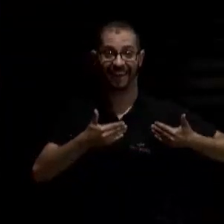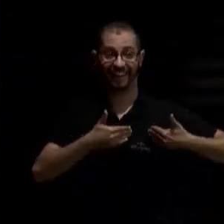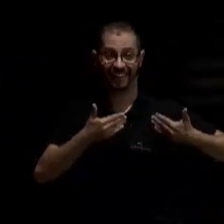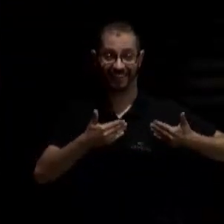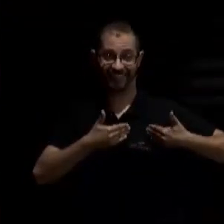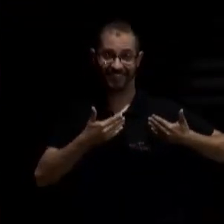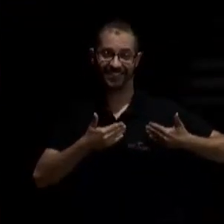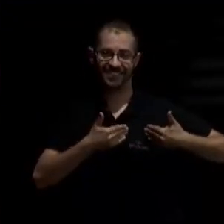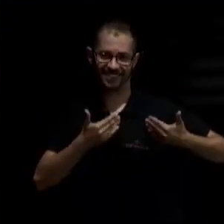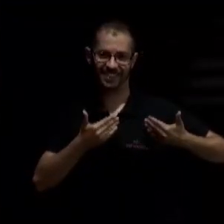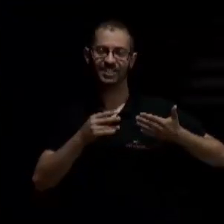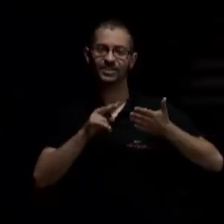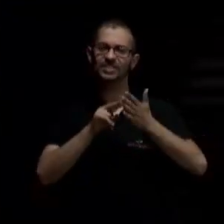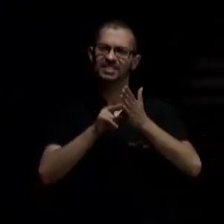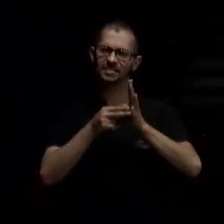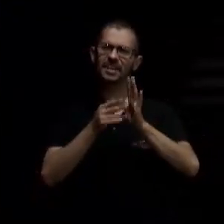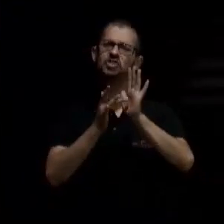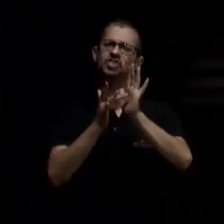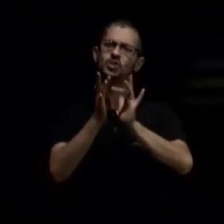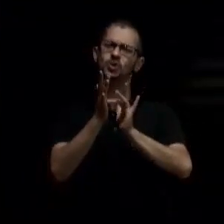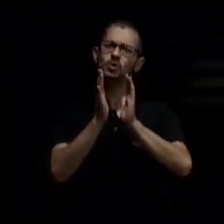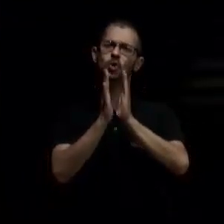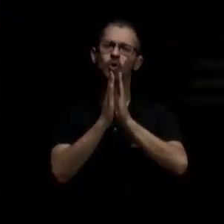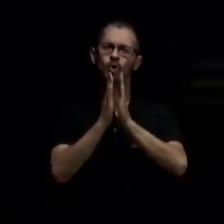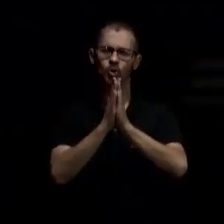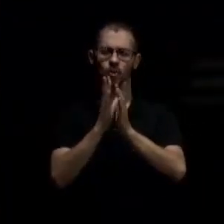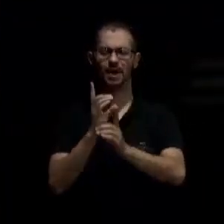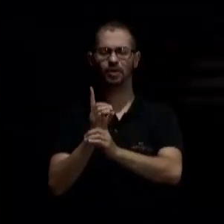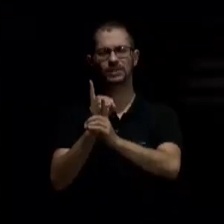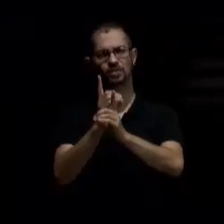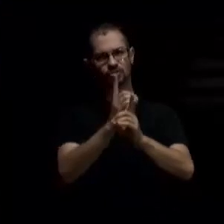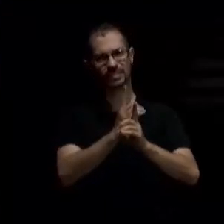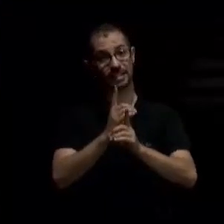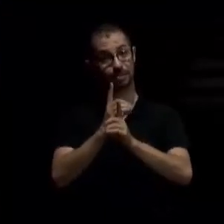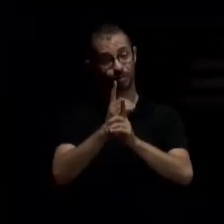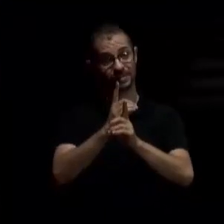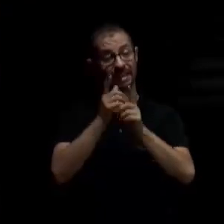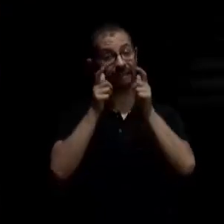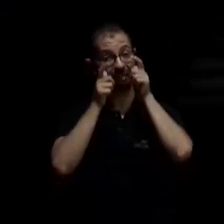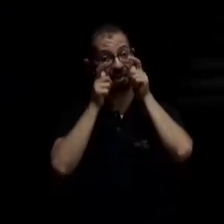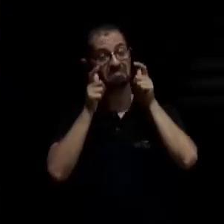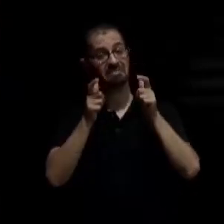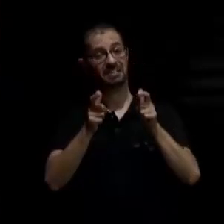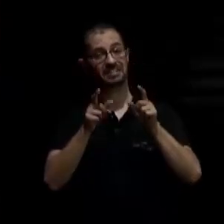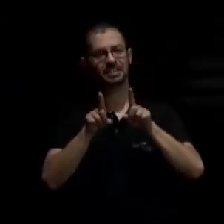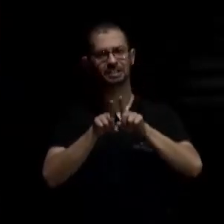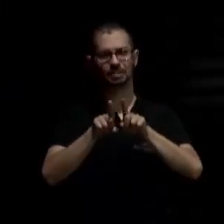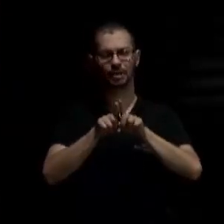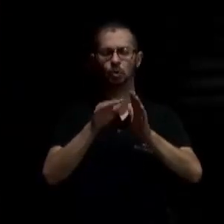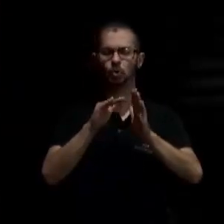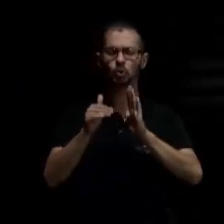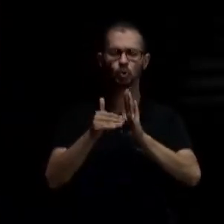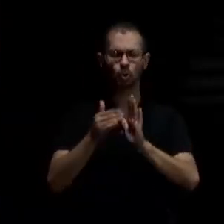Isso Jesus orou para que os seus discípulos, e é interessante, todos os discípulos